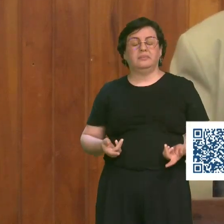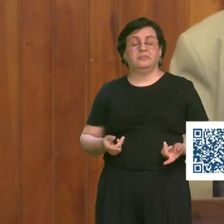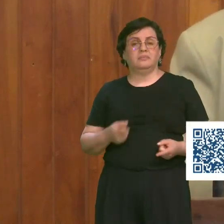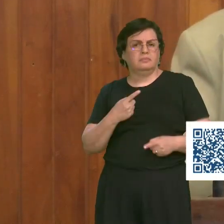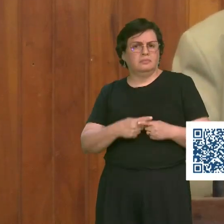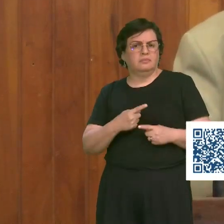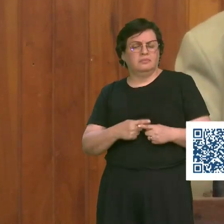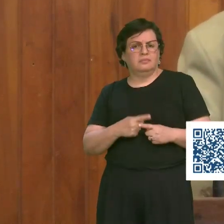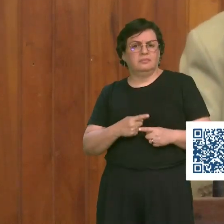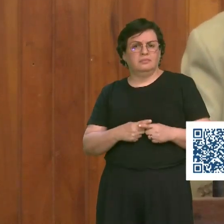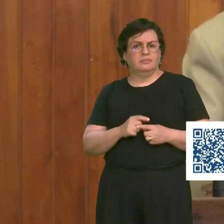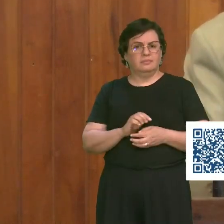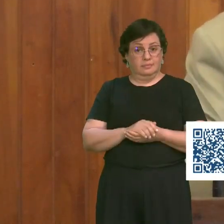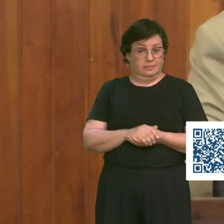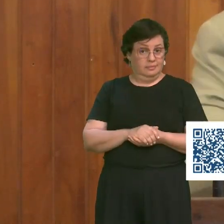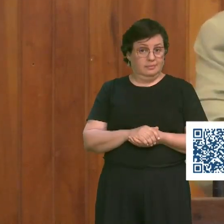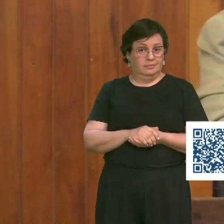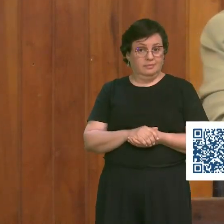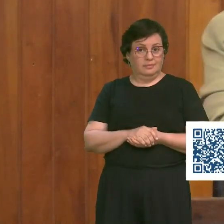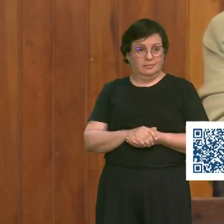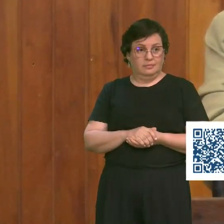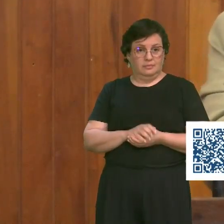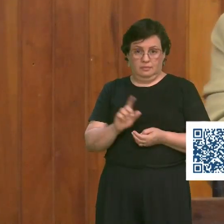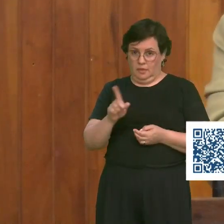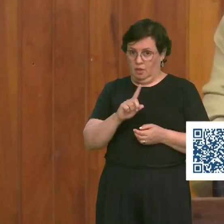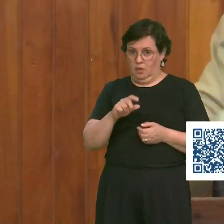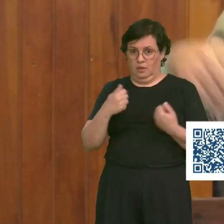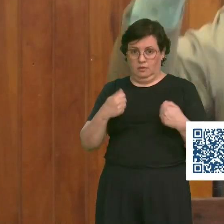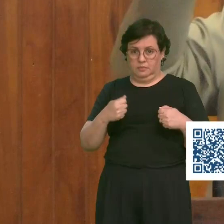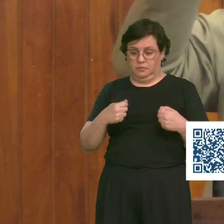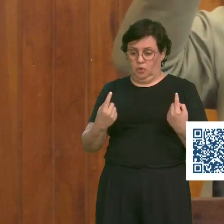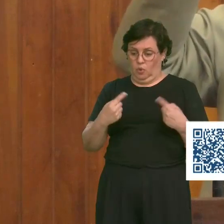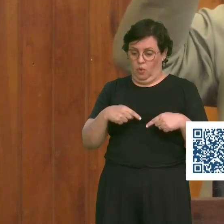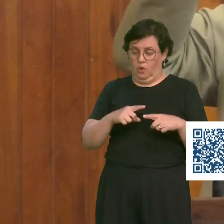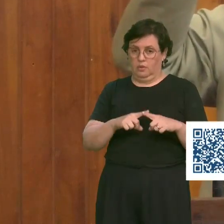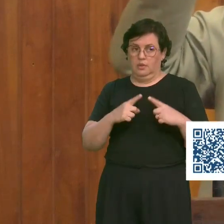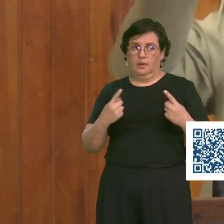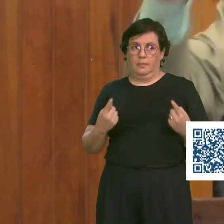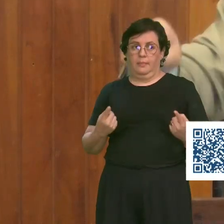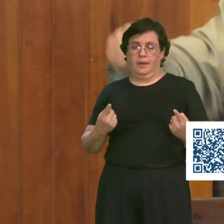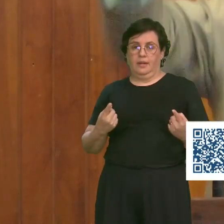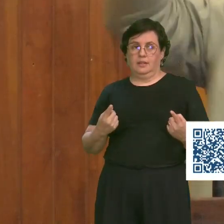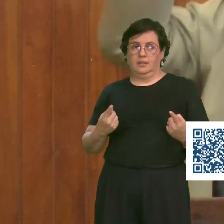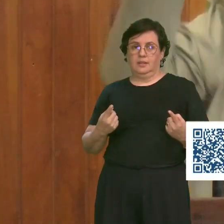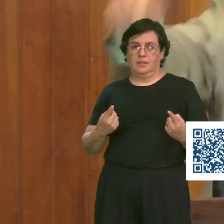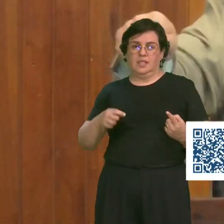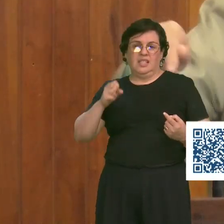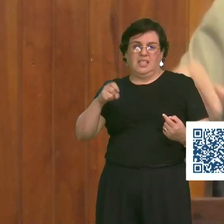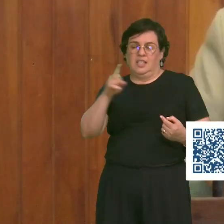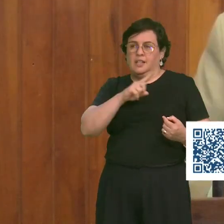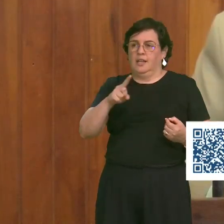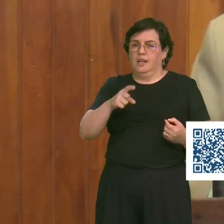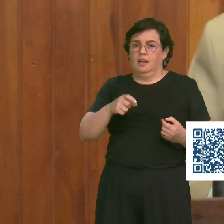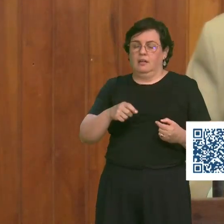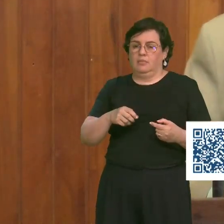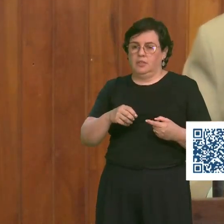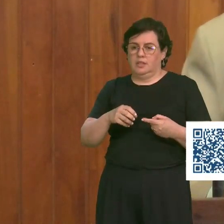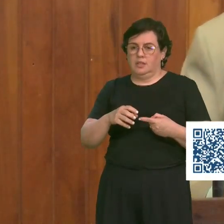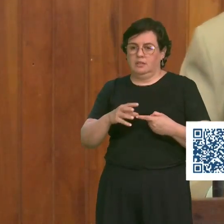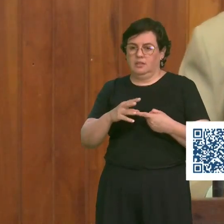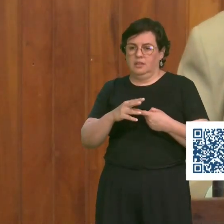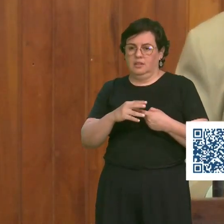mas por quê não precisa ser contra se não for dar Caio puxa saco dessa